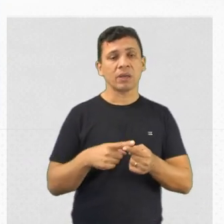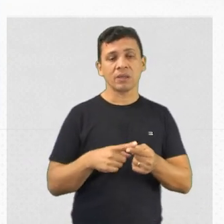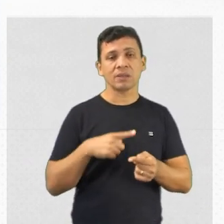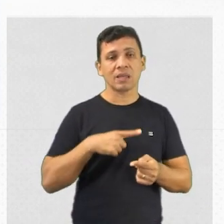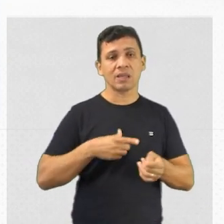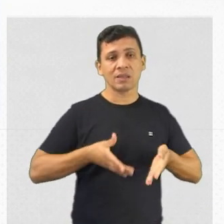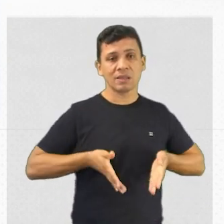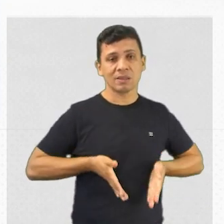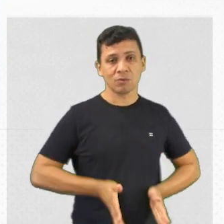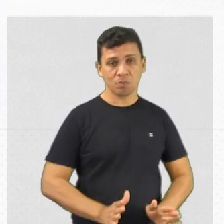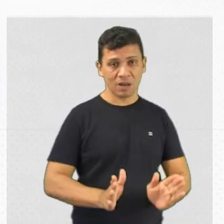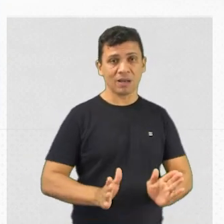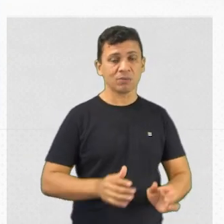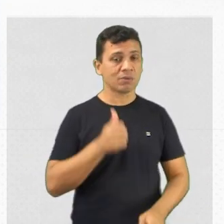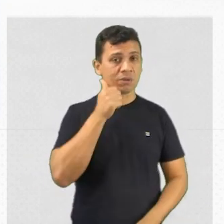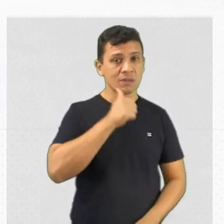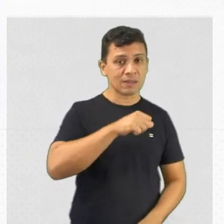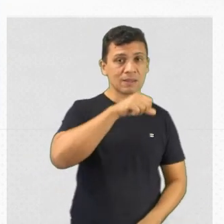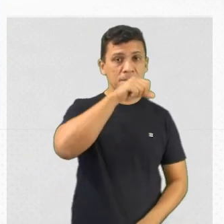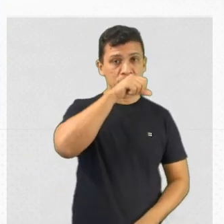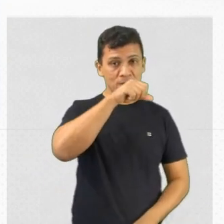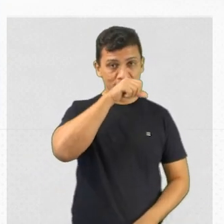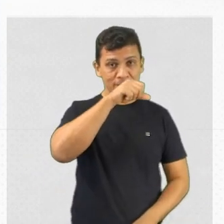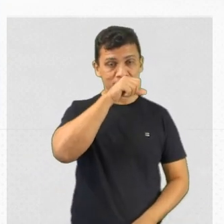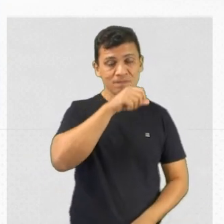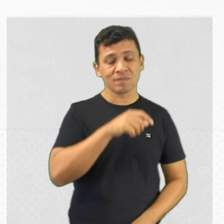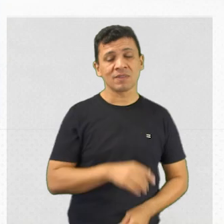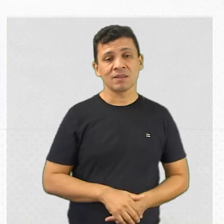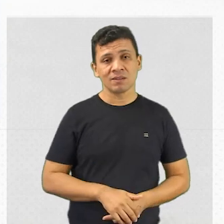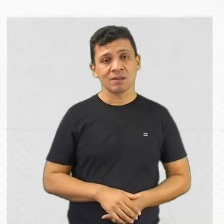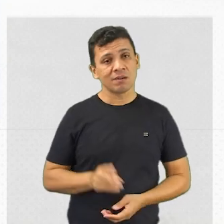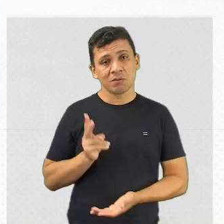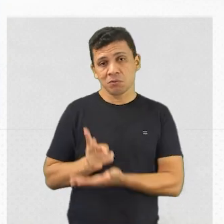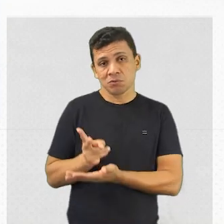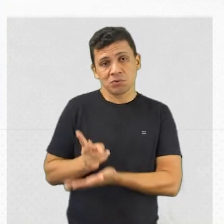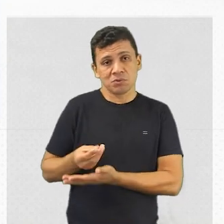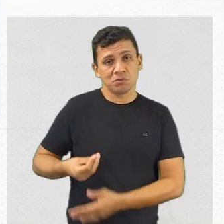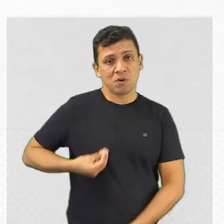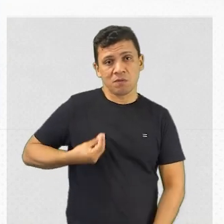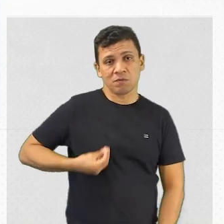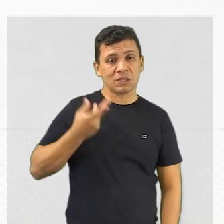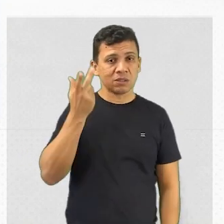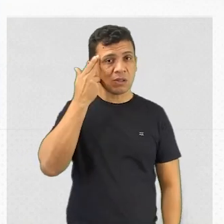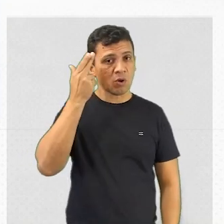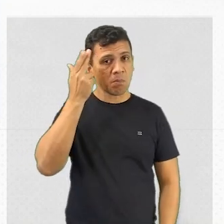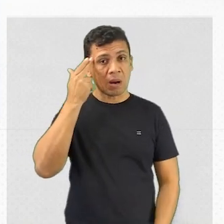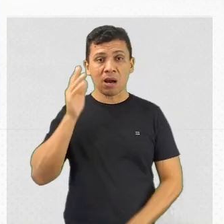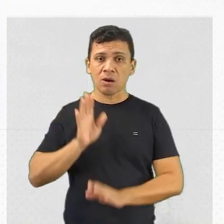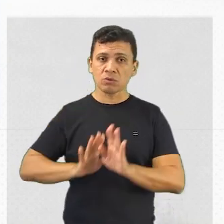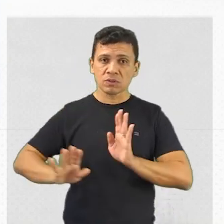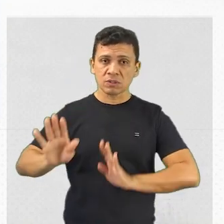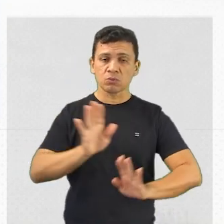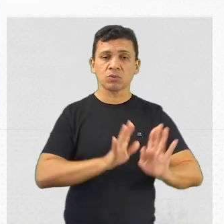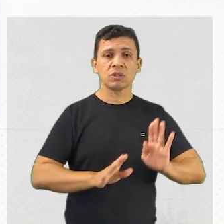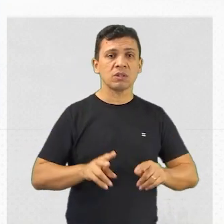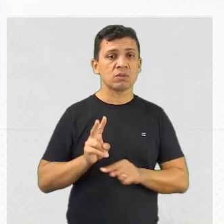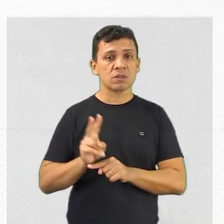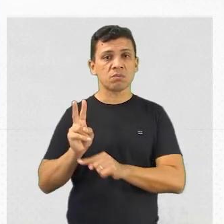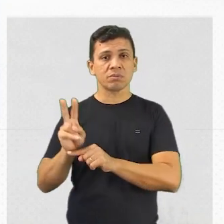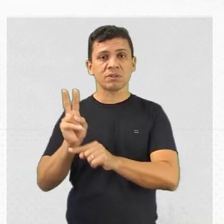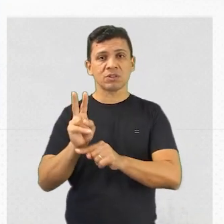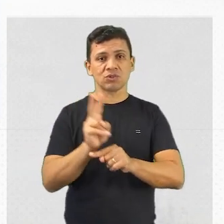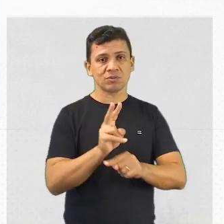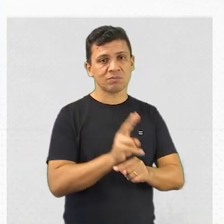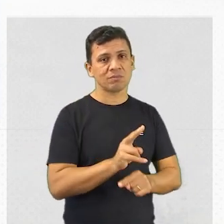parto, né, adquiriram ali da mãe, na via do parto, e eles seguem sua vida normalmente, se cuidando, né, se protegendo e